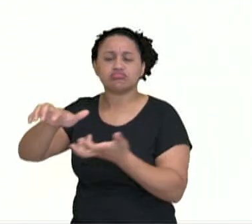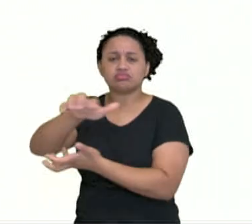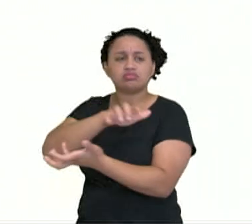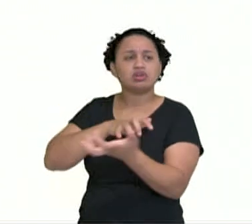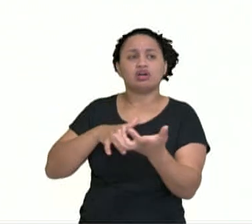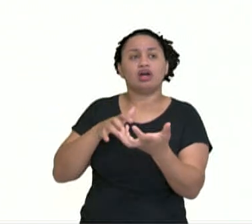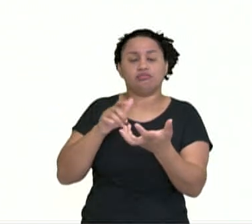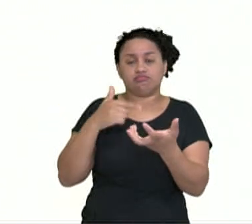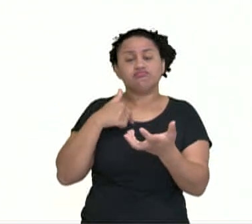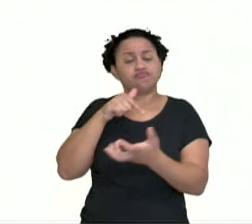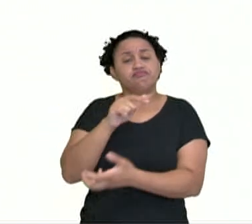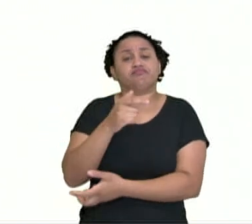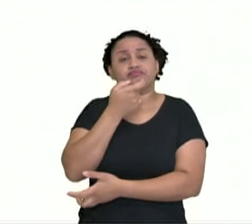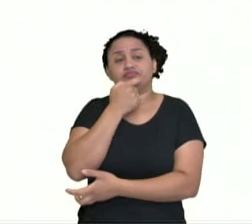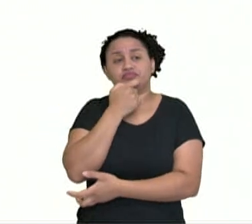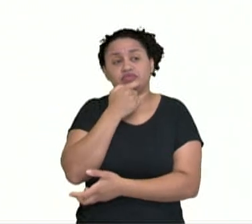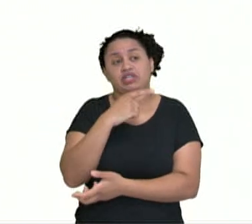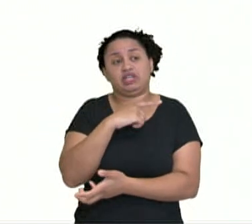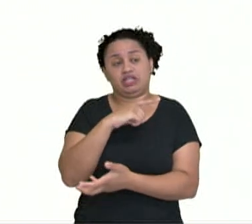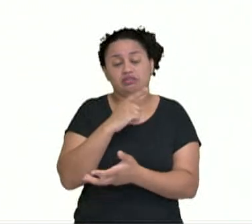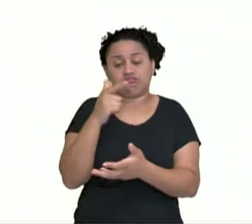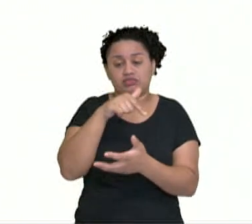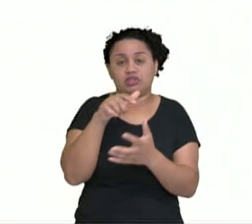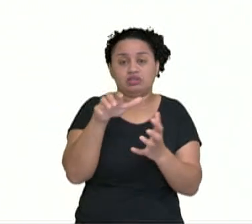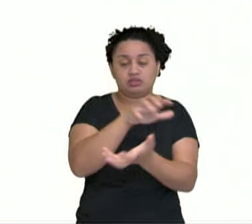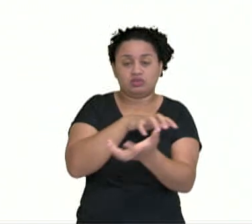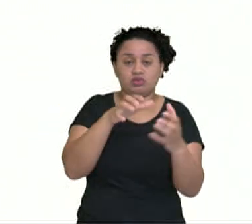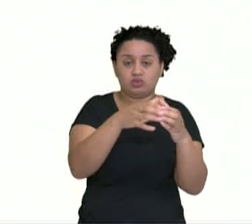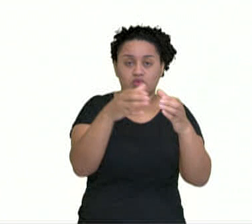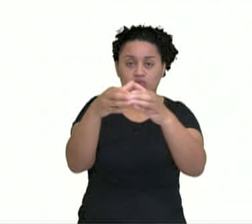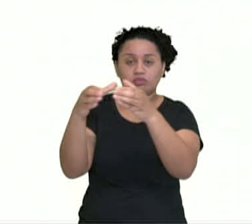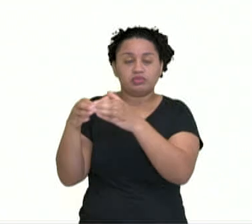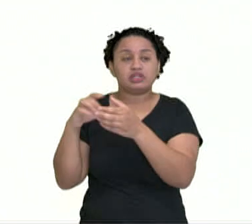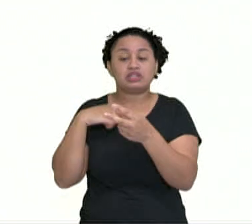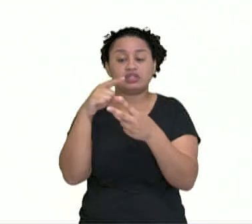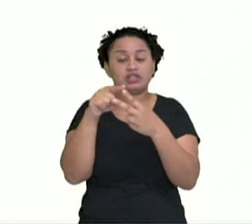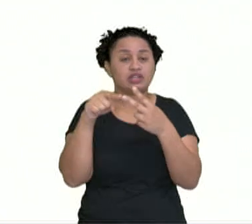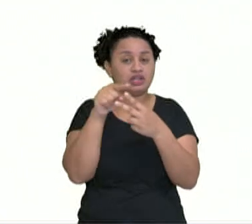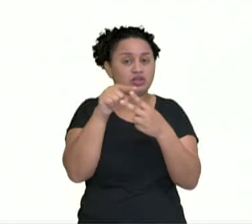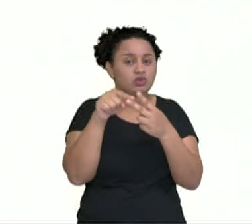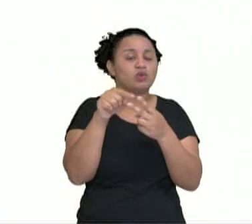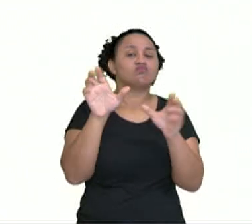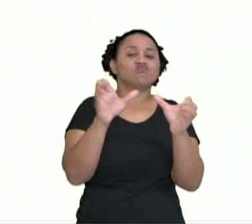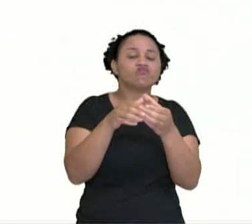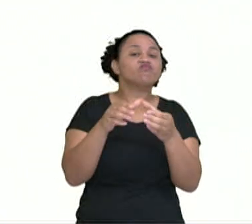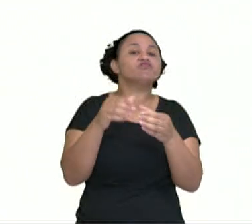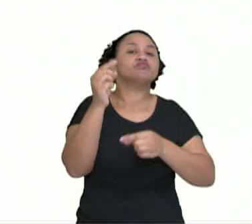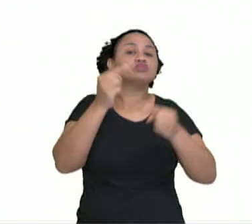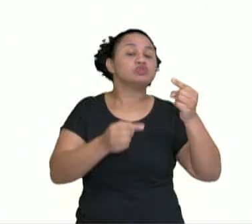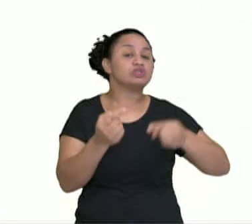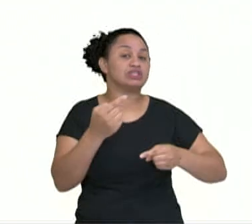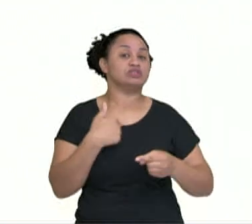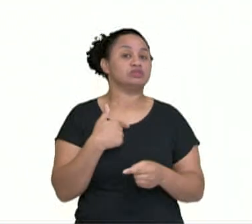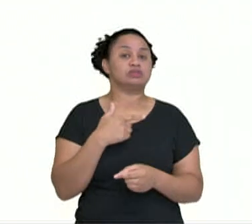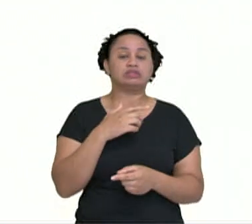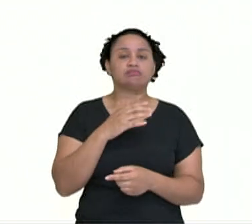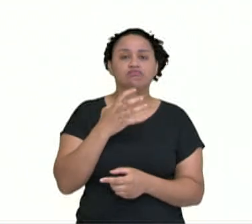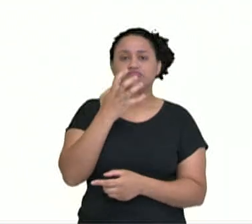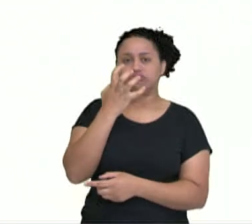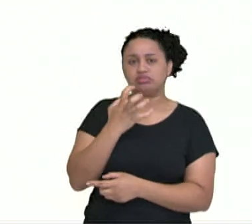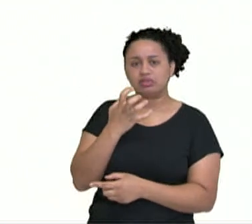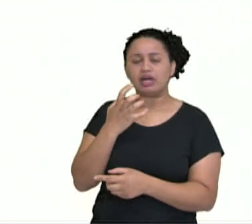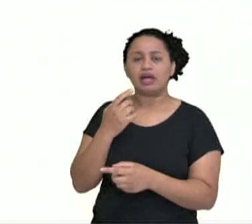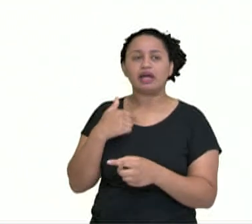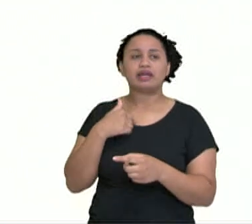E dentro desses grupos nós vamos ter dois grupos que são considerados grupos políticos bastante radicais, que são os